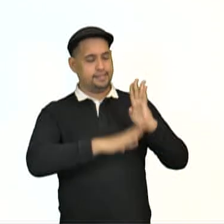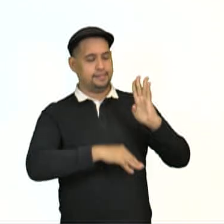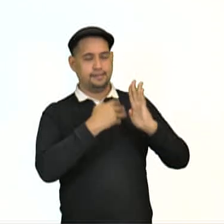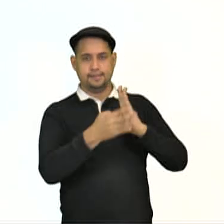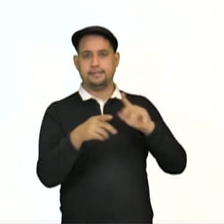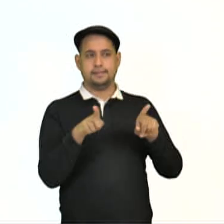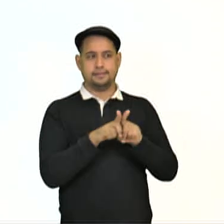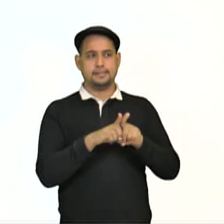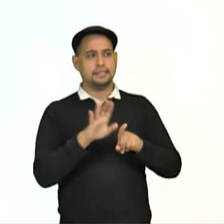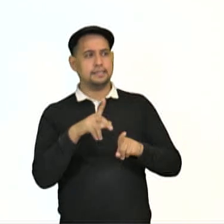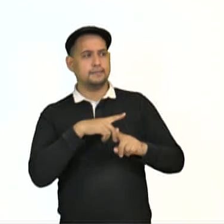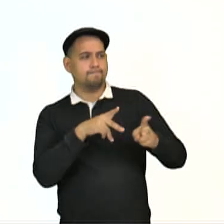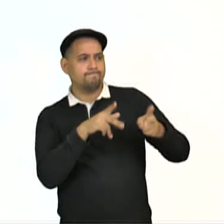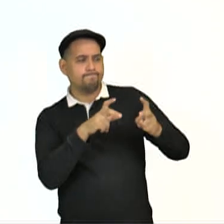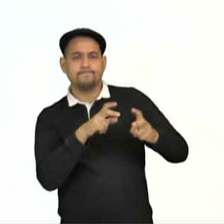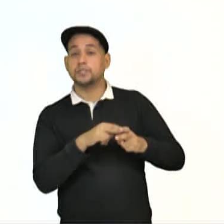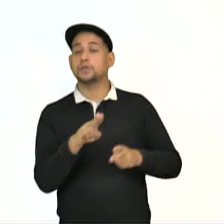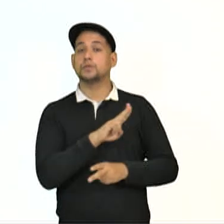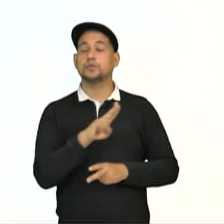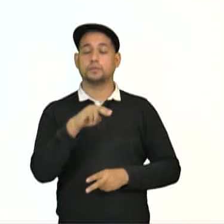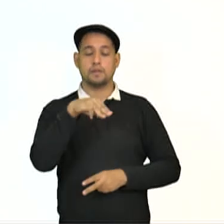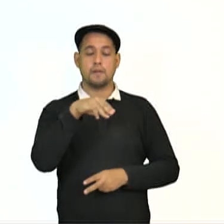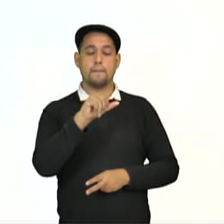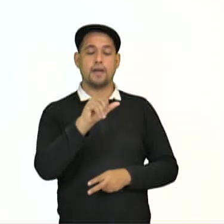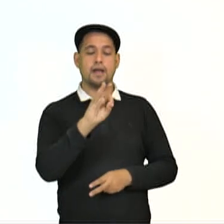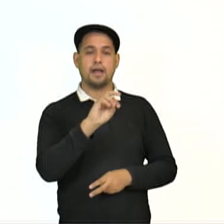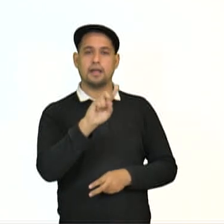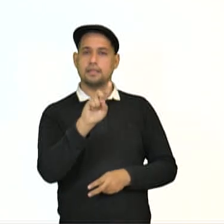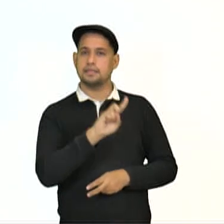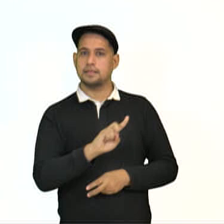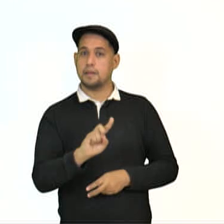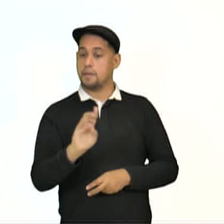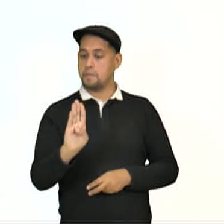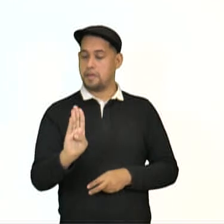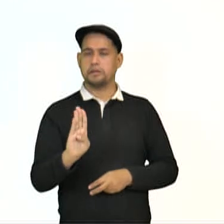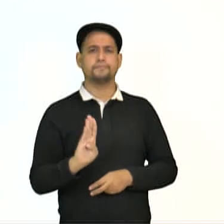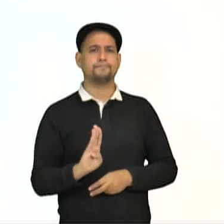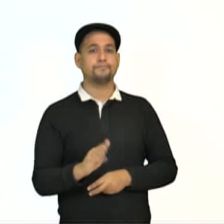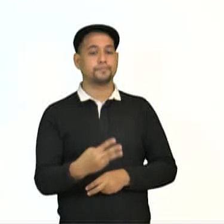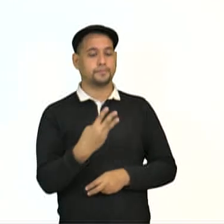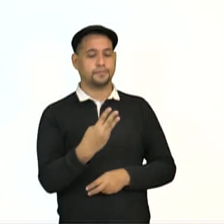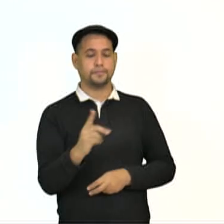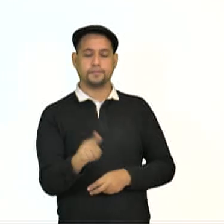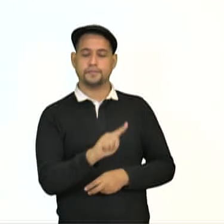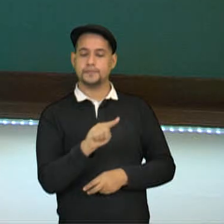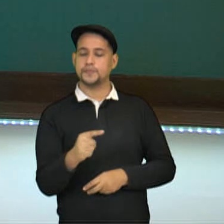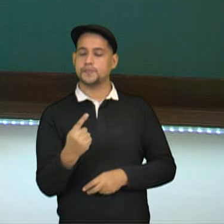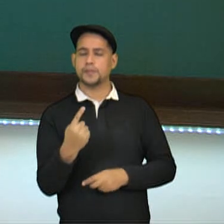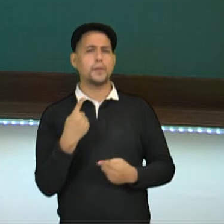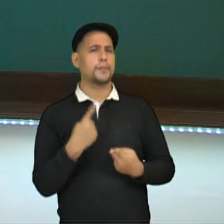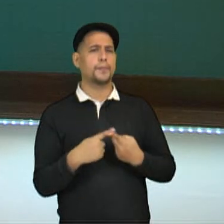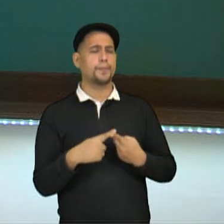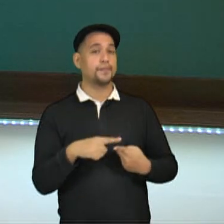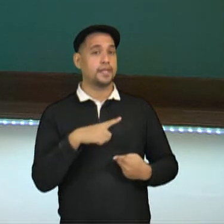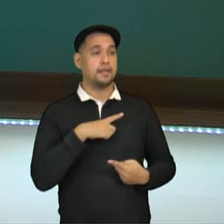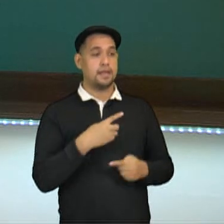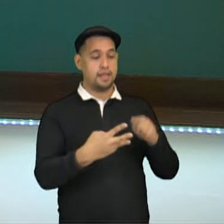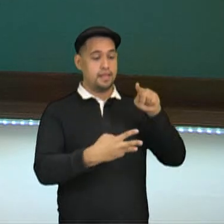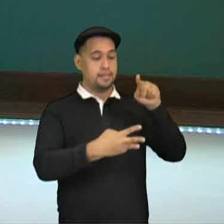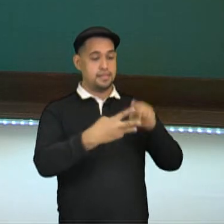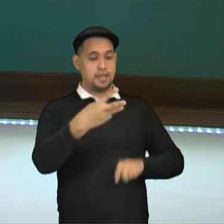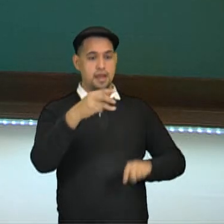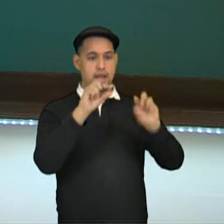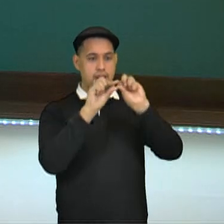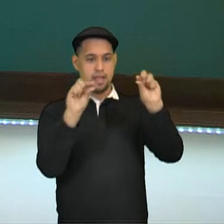tabela que a gente vai chamar de matriz B do tipo 3×1, porque eu tenho 3 linhas, que é